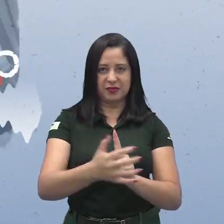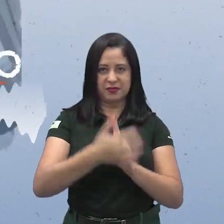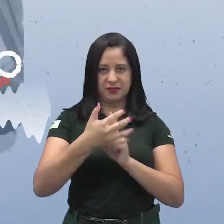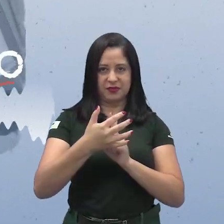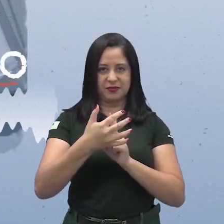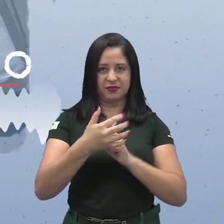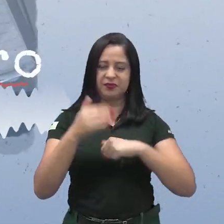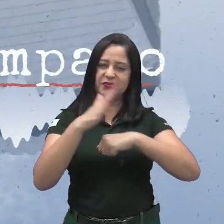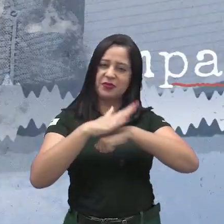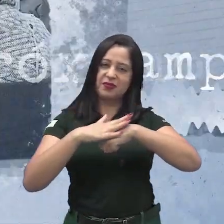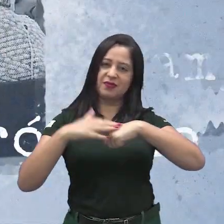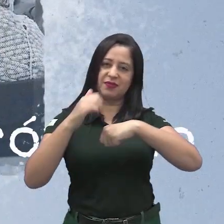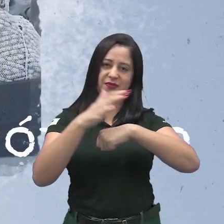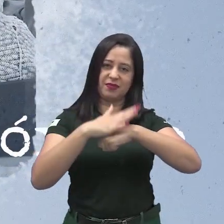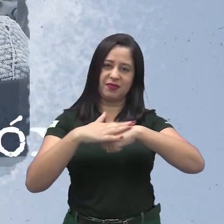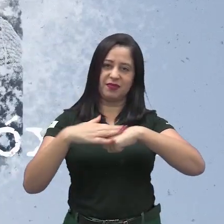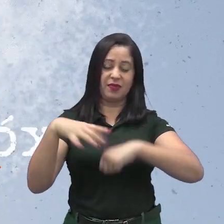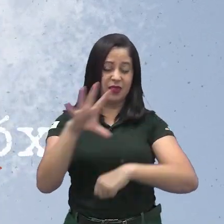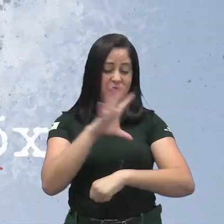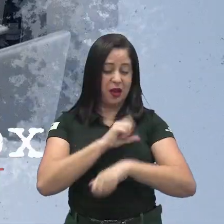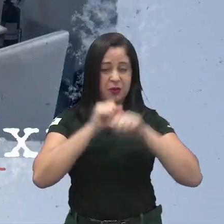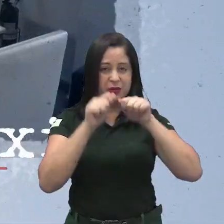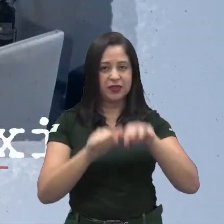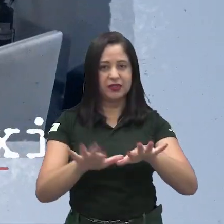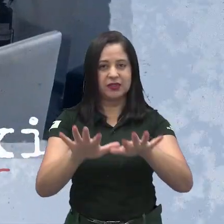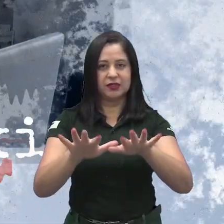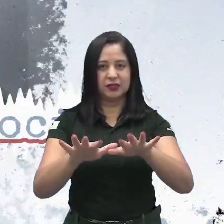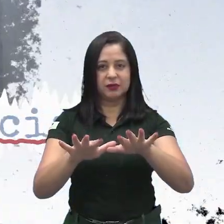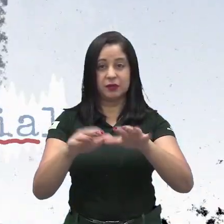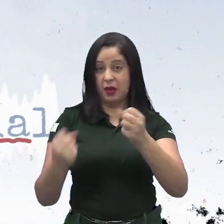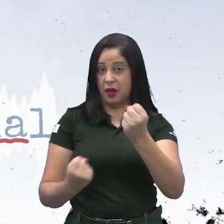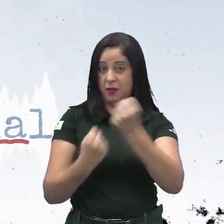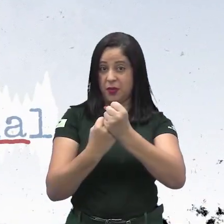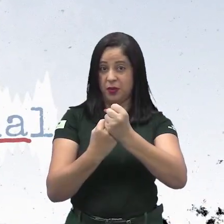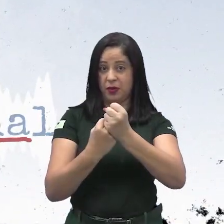Solidariedade. Amparo. Compaixão. Amor ao